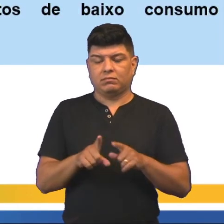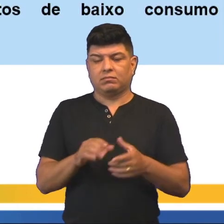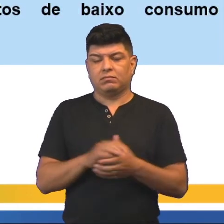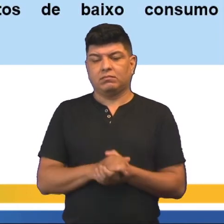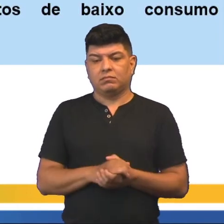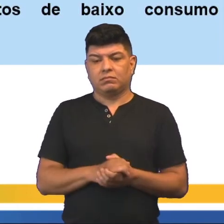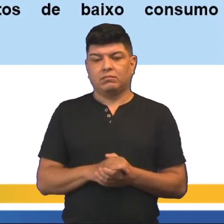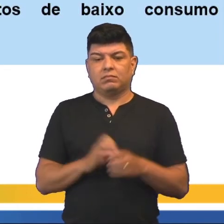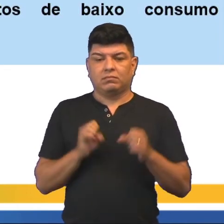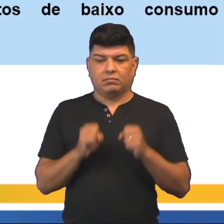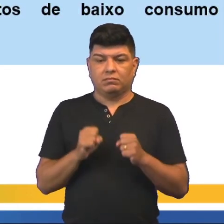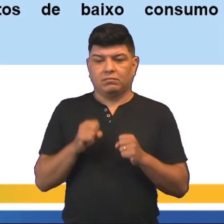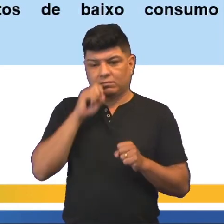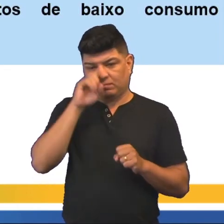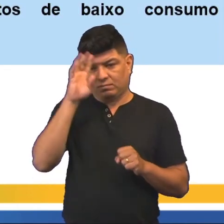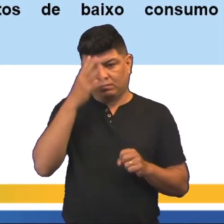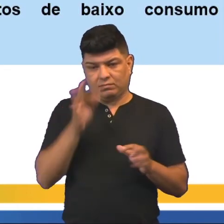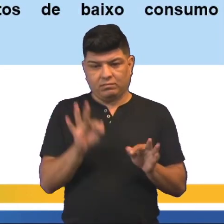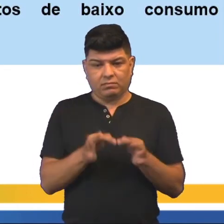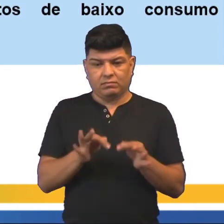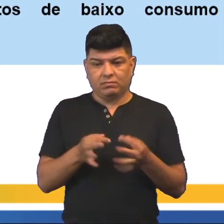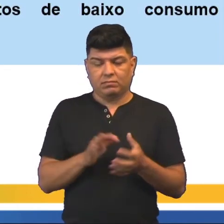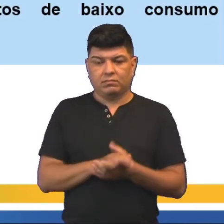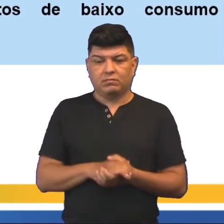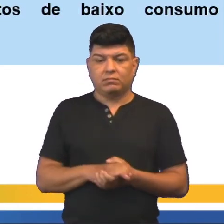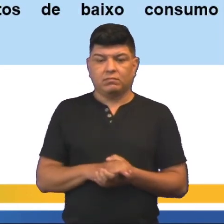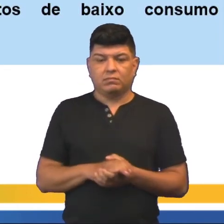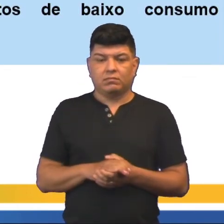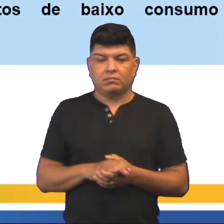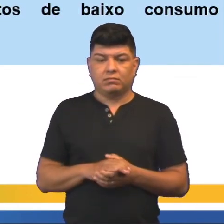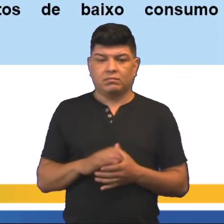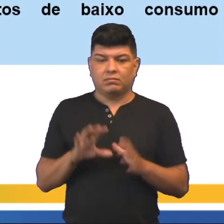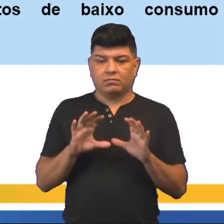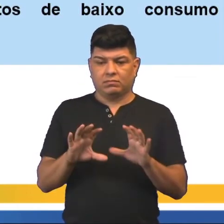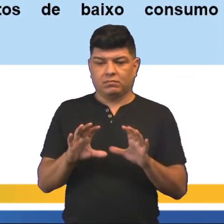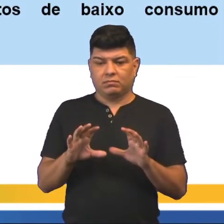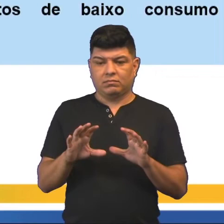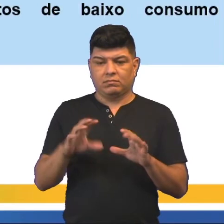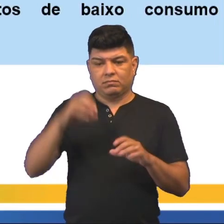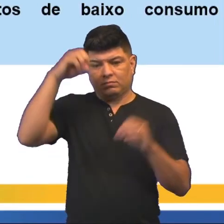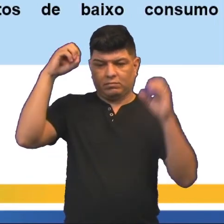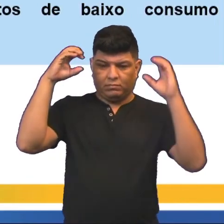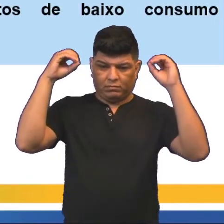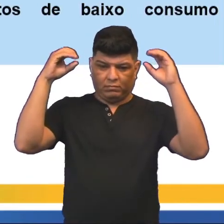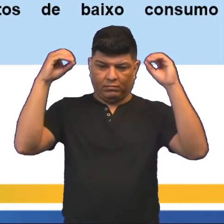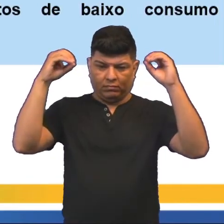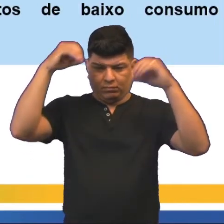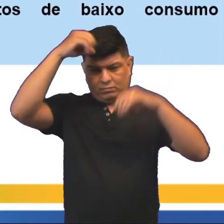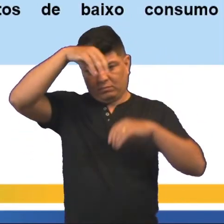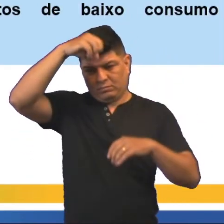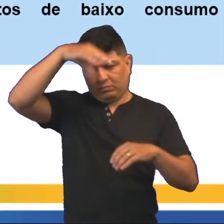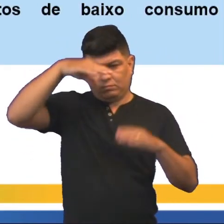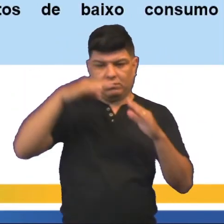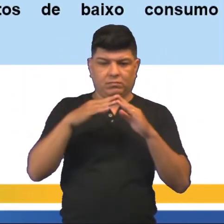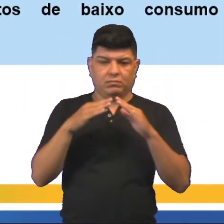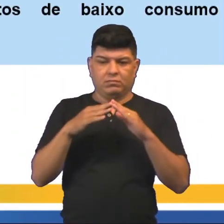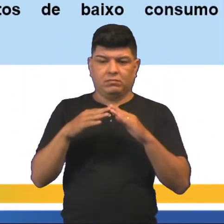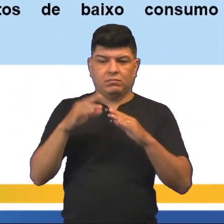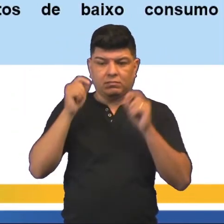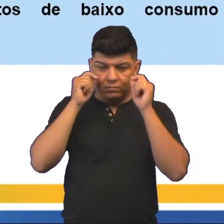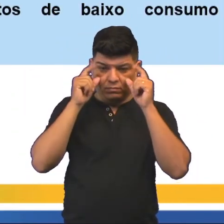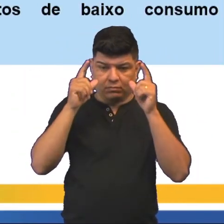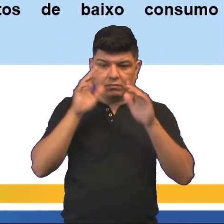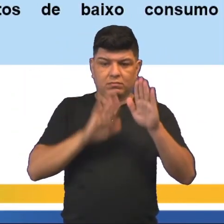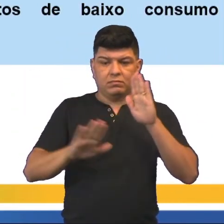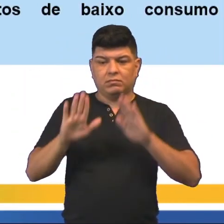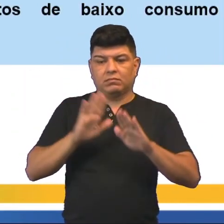assim. Nós podemos ter atitudes simples, como manter a eficiência para a iluminação de ambientes, atenção ao uso